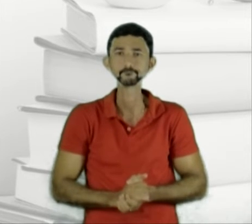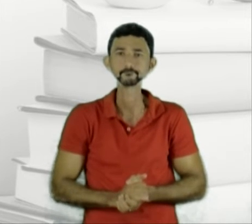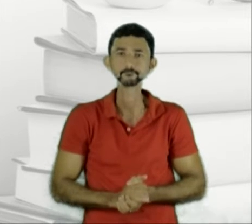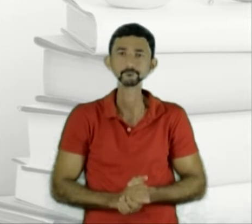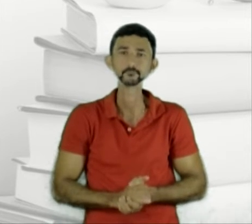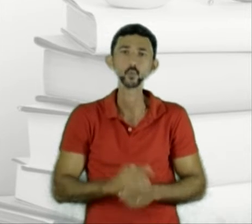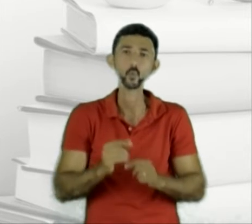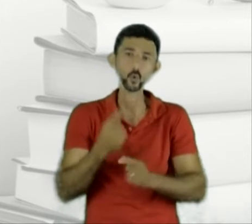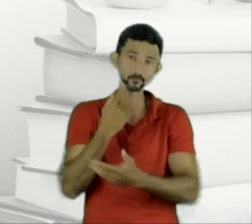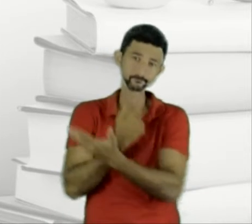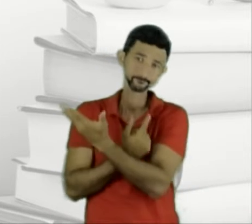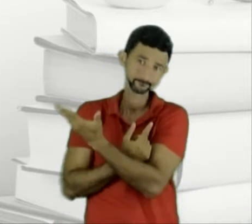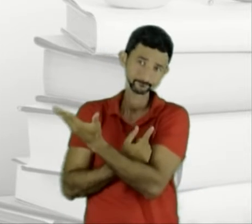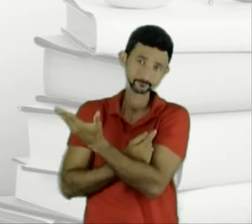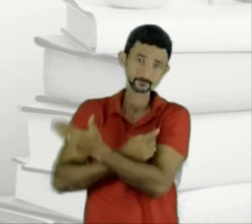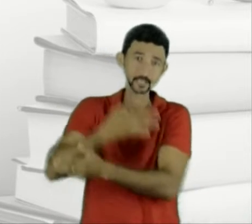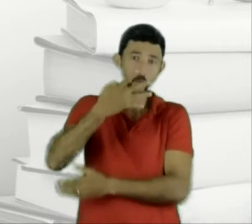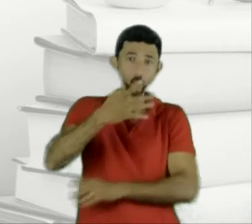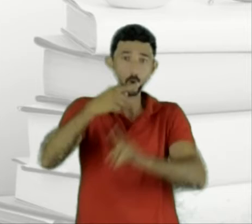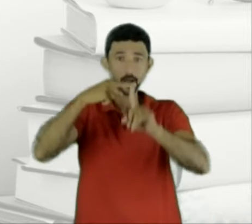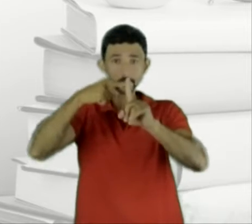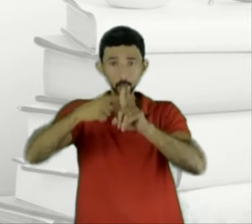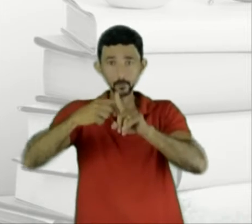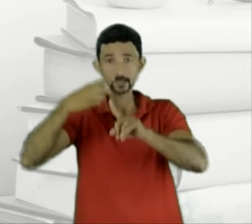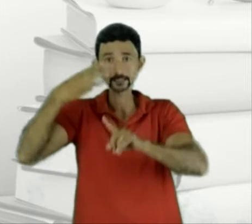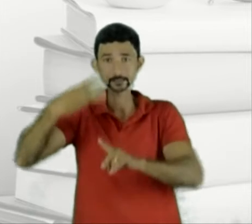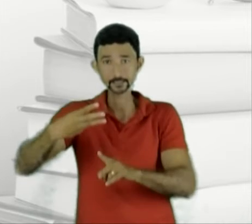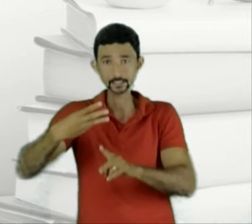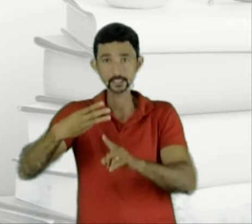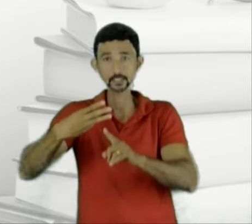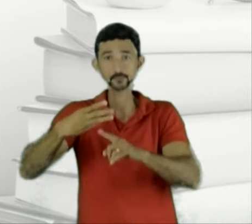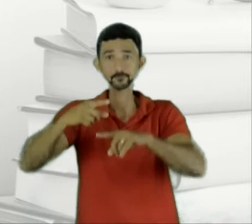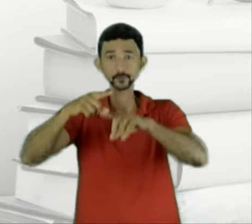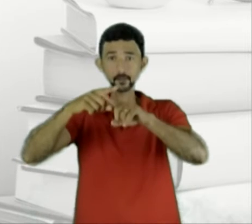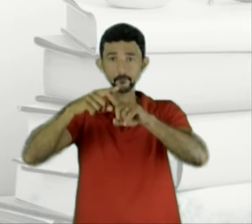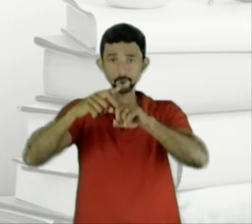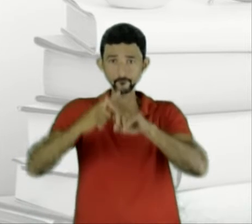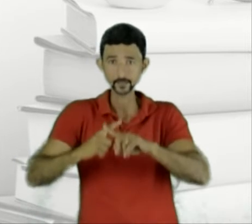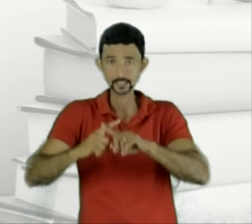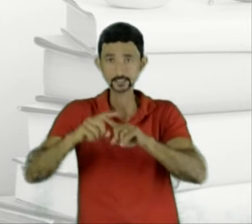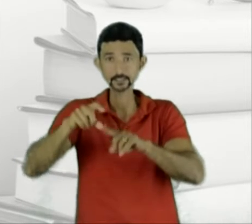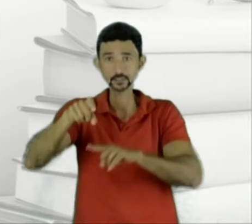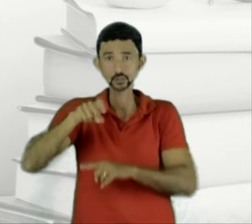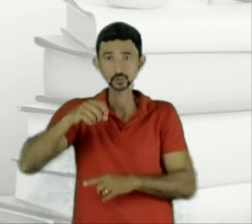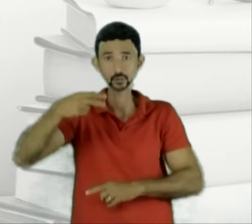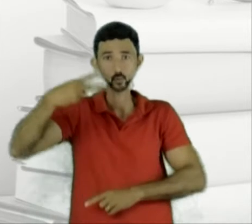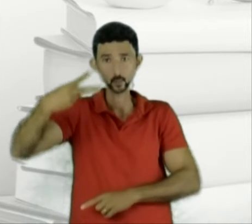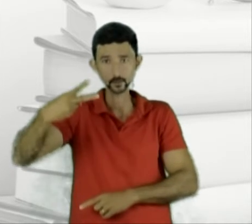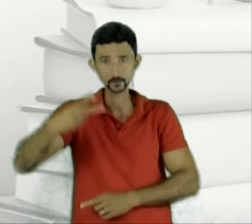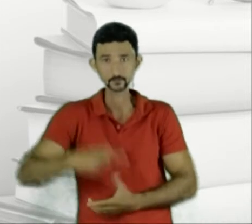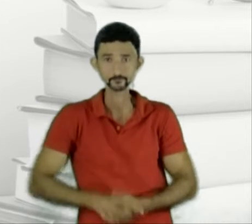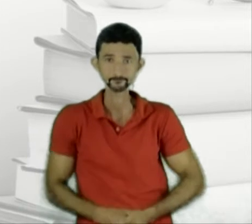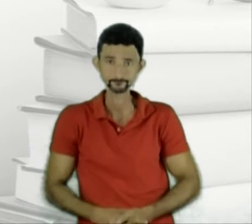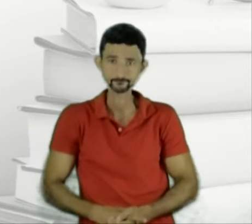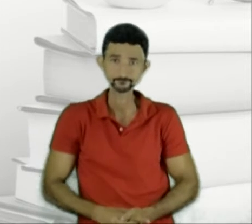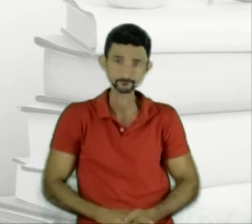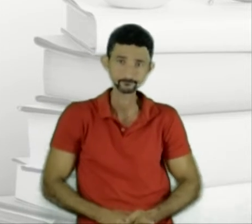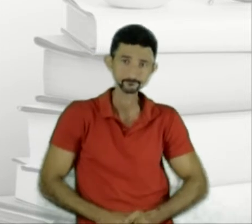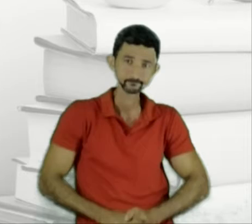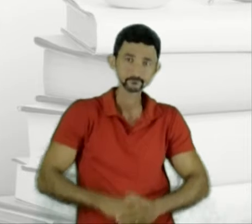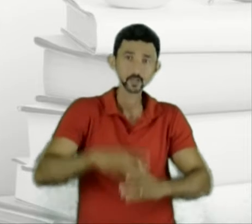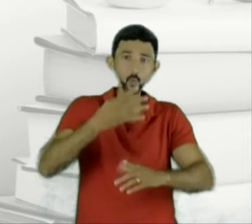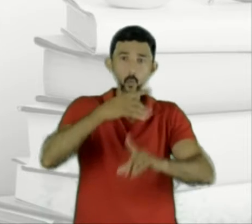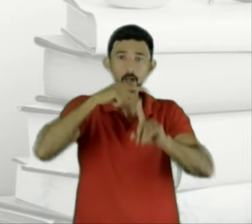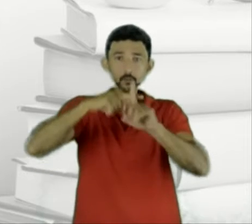que isso vem de 4 mais 3 vezes x ao quadrado. Eu posso somar 4 com 3, 7, que vai